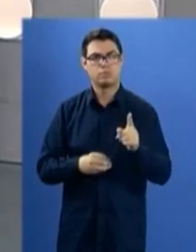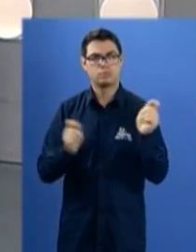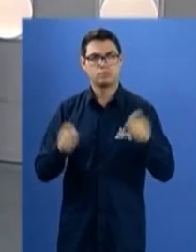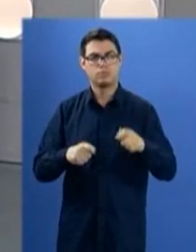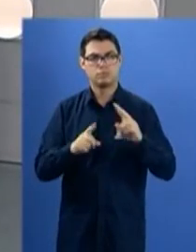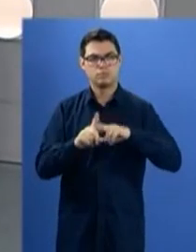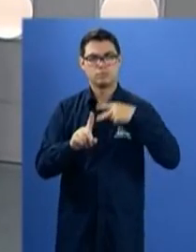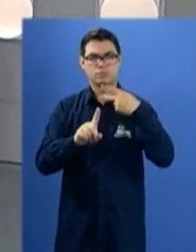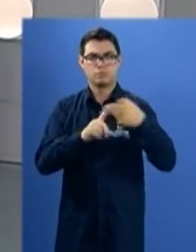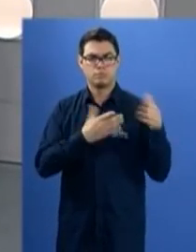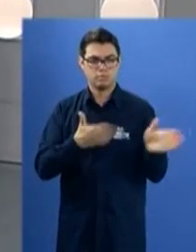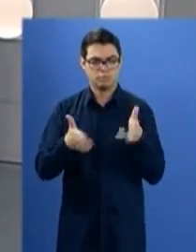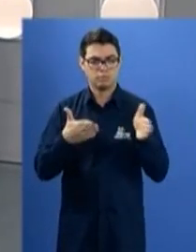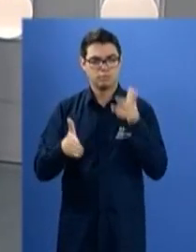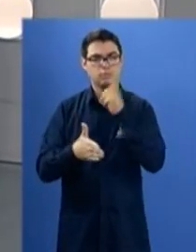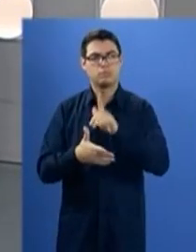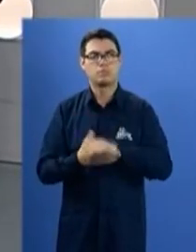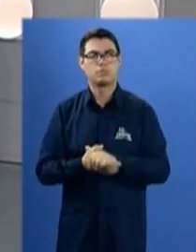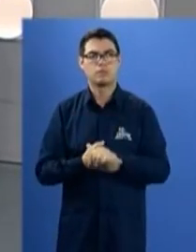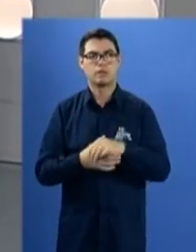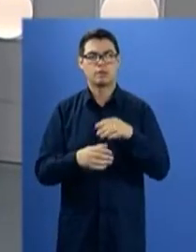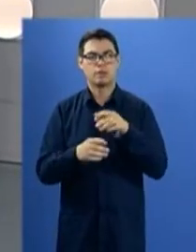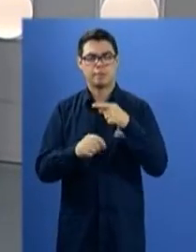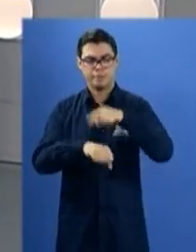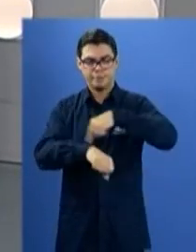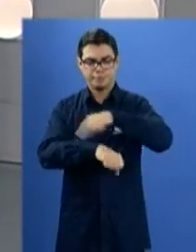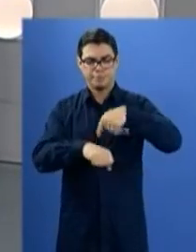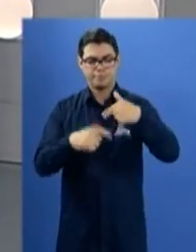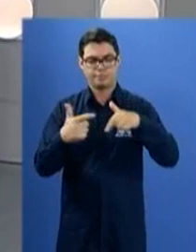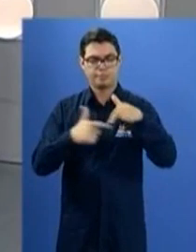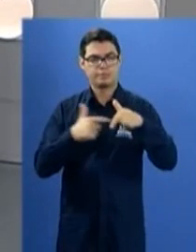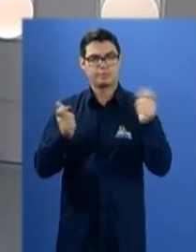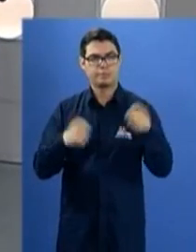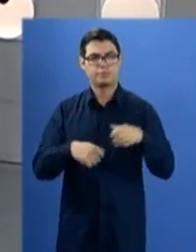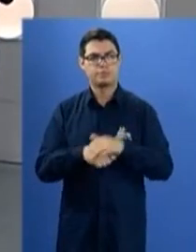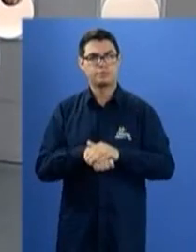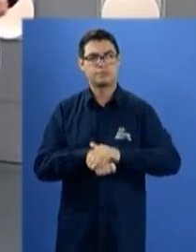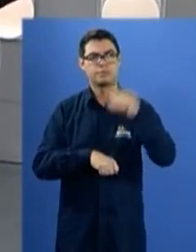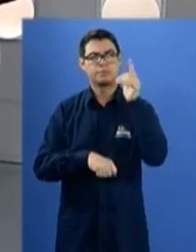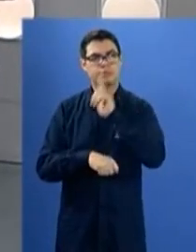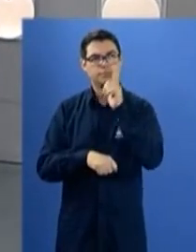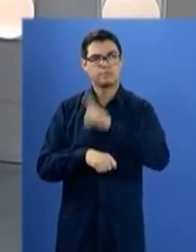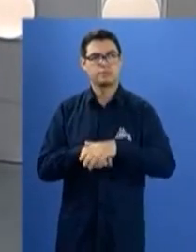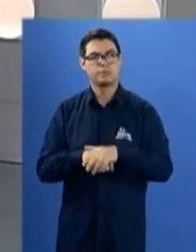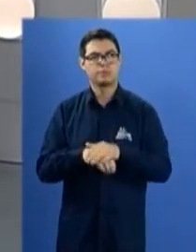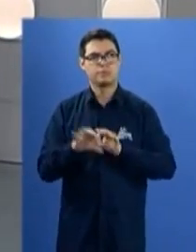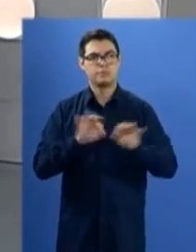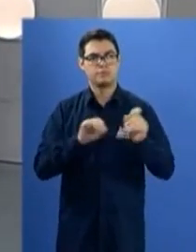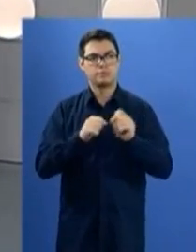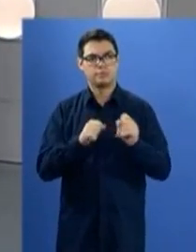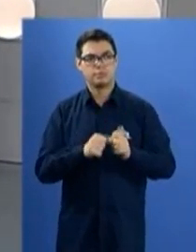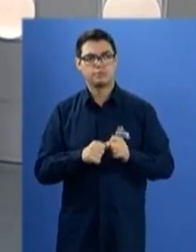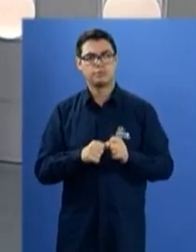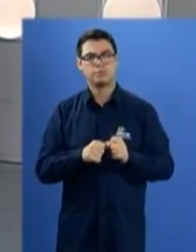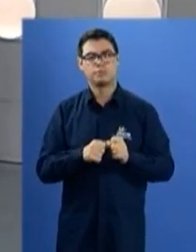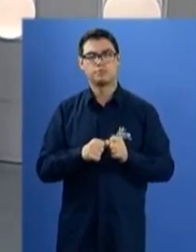Vai duplicar o processo produtivo, vai duplicar o volume de horas trabalhadas, vai duplicar toda a questão de máquinas, de equipamentos,